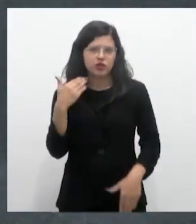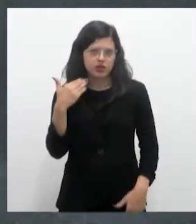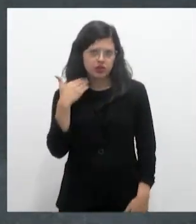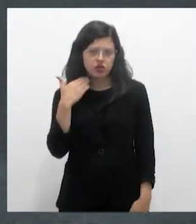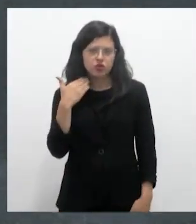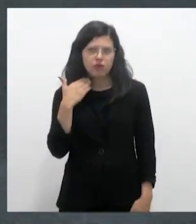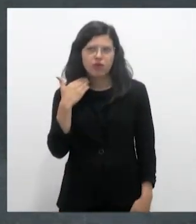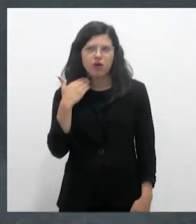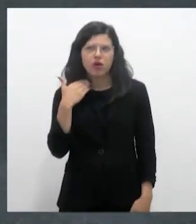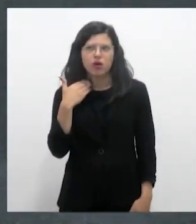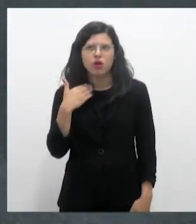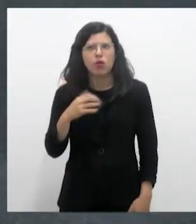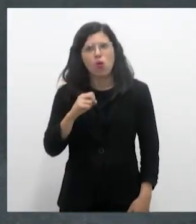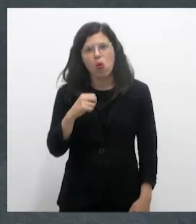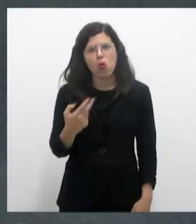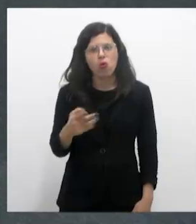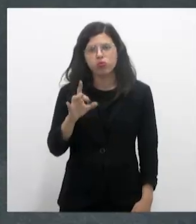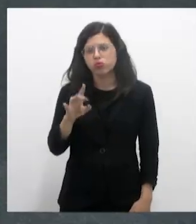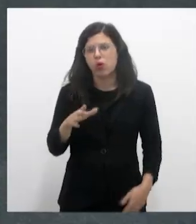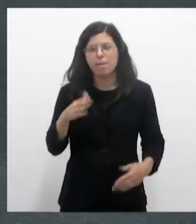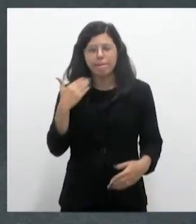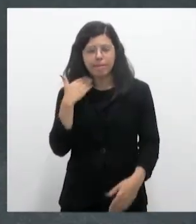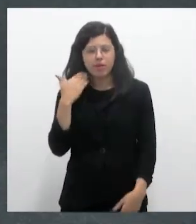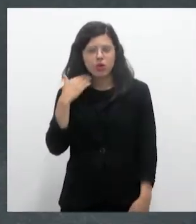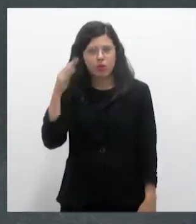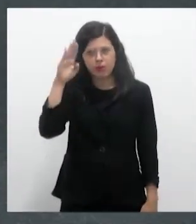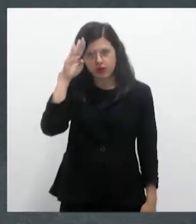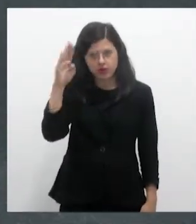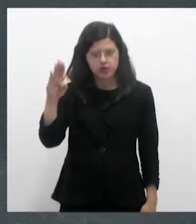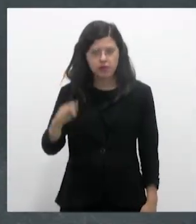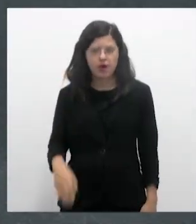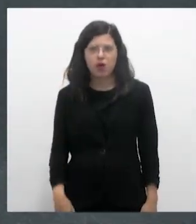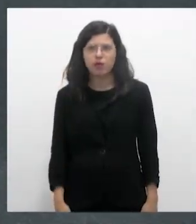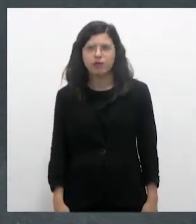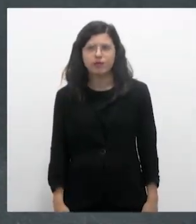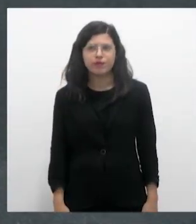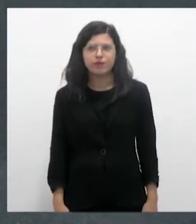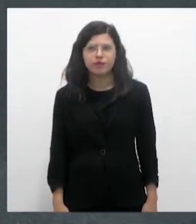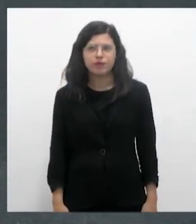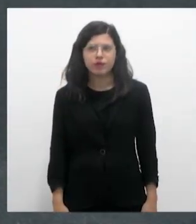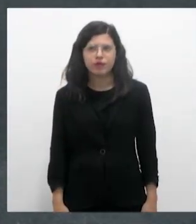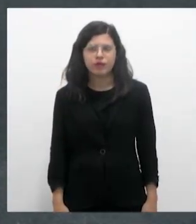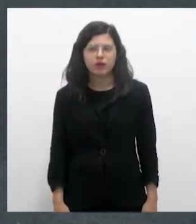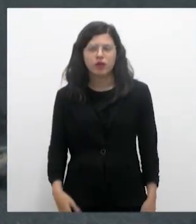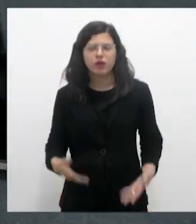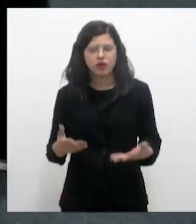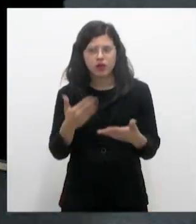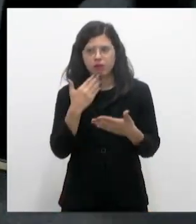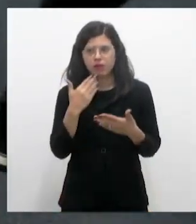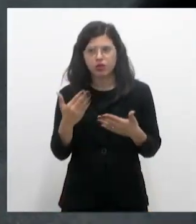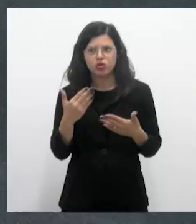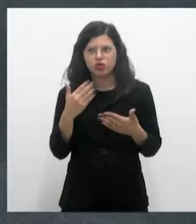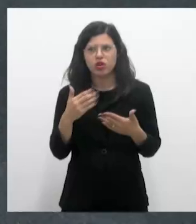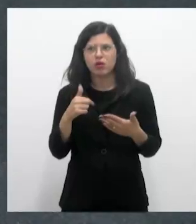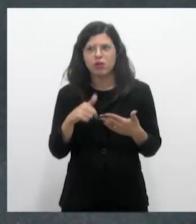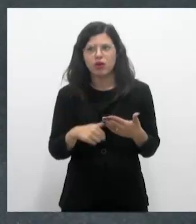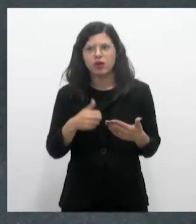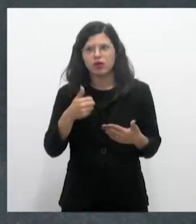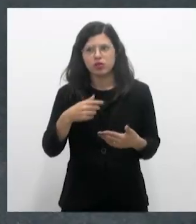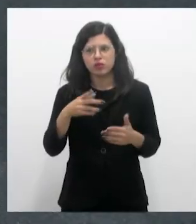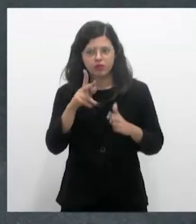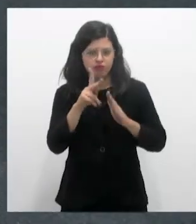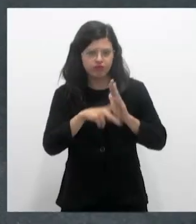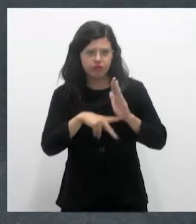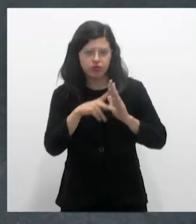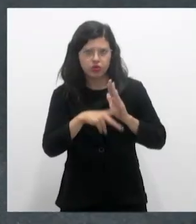que são os grandes bancos. Então, gostaria de pedir a Vossa Excelência que trouxesse a pauta para a primeira